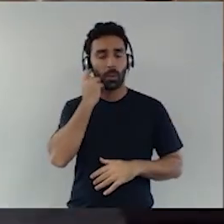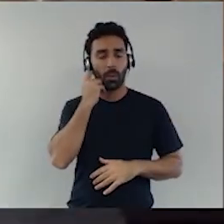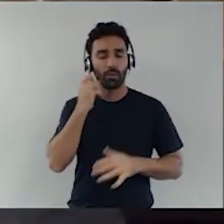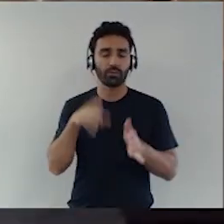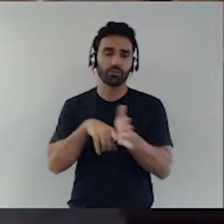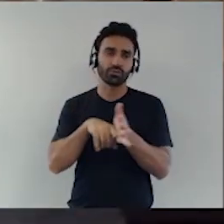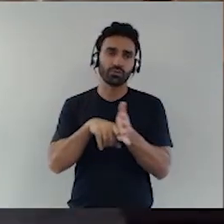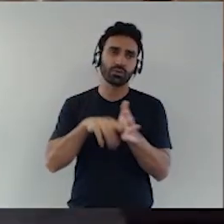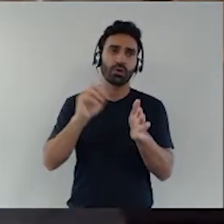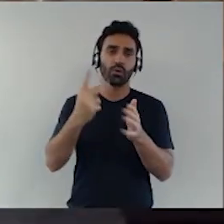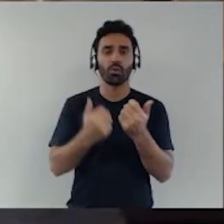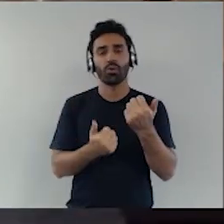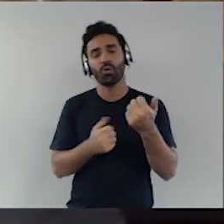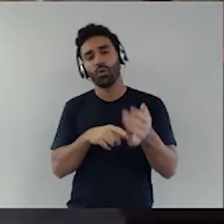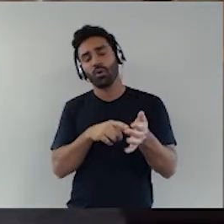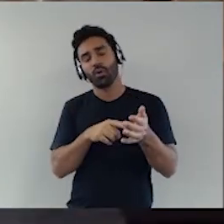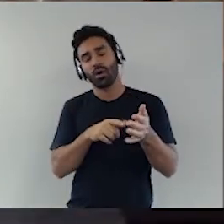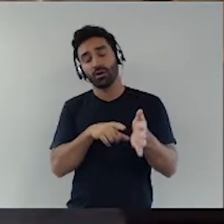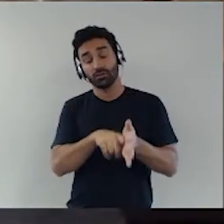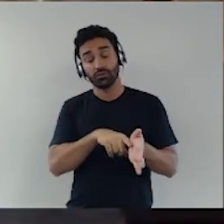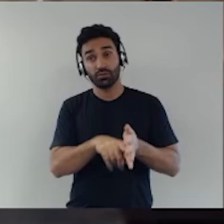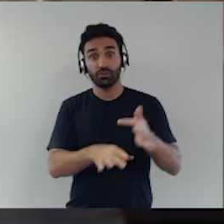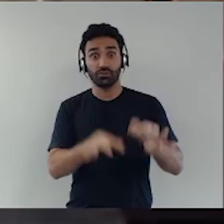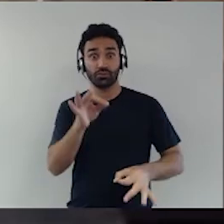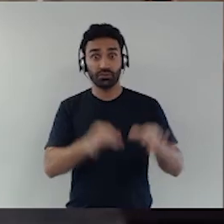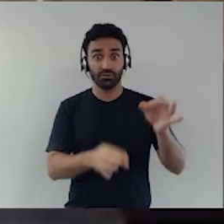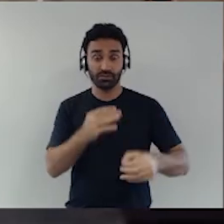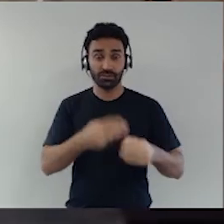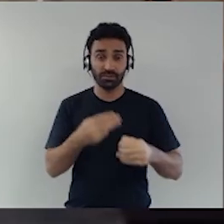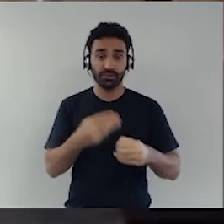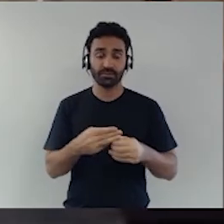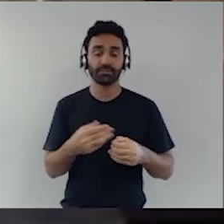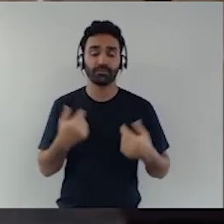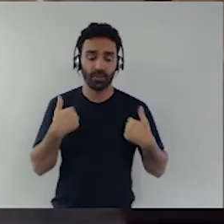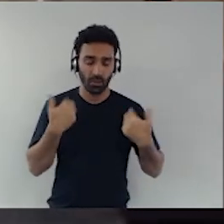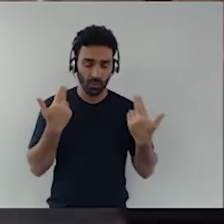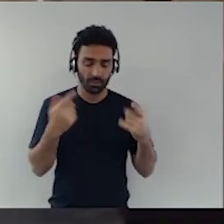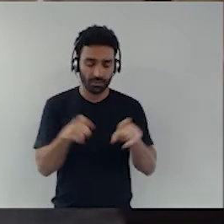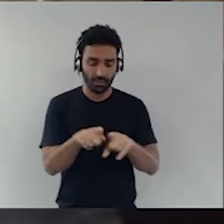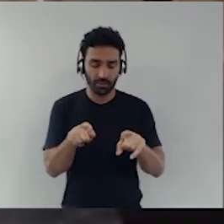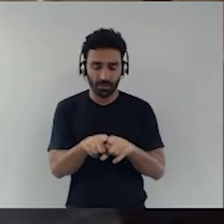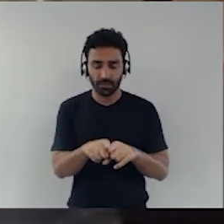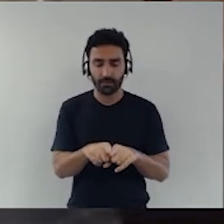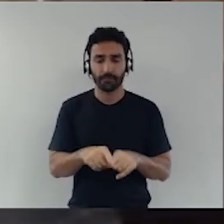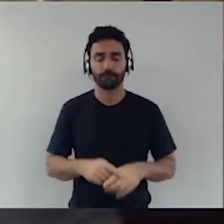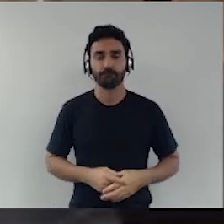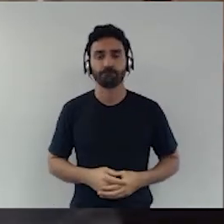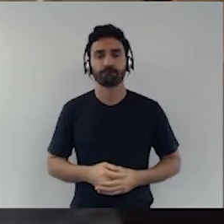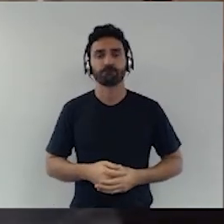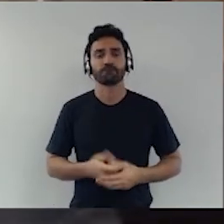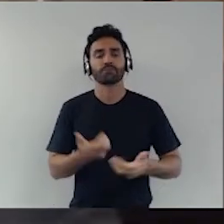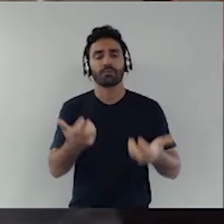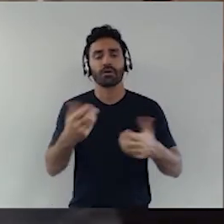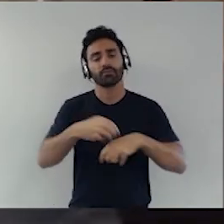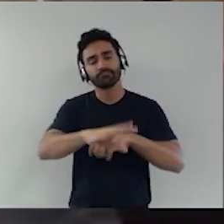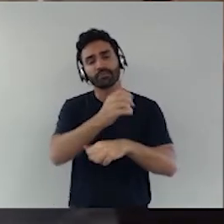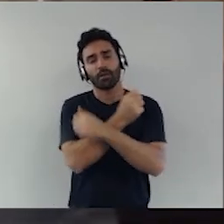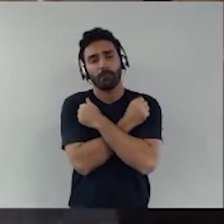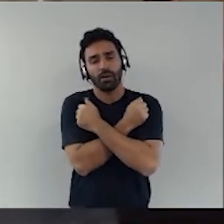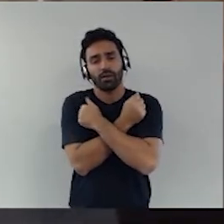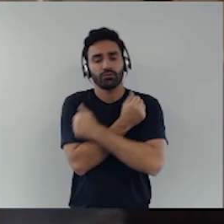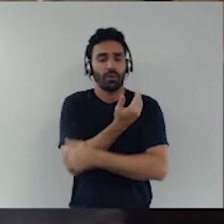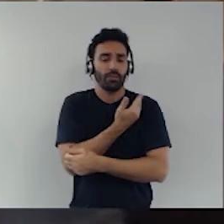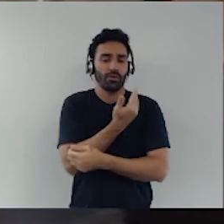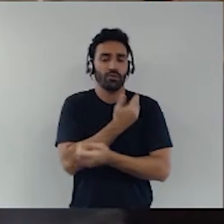e das assessorias jurídicas prestadas pela advocacia municipalista. Eu estendo também um abraço aqui para o amigo